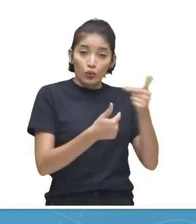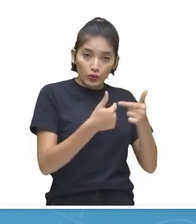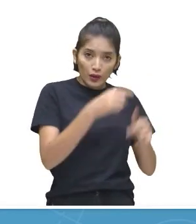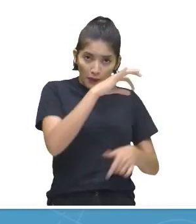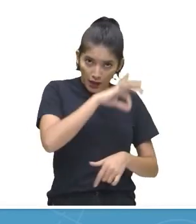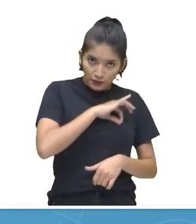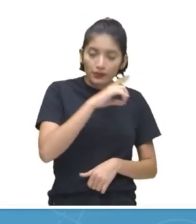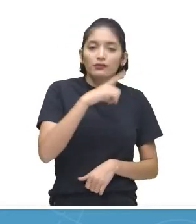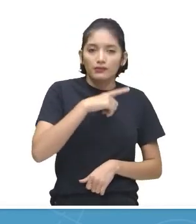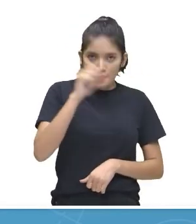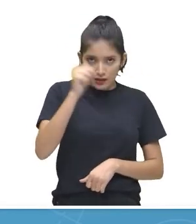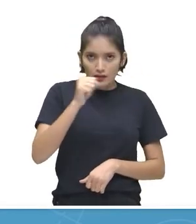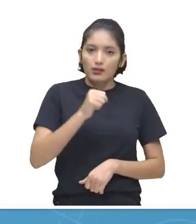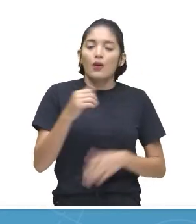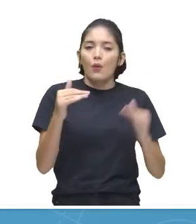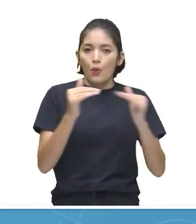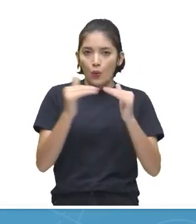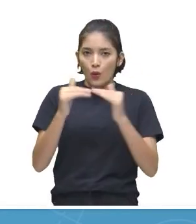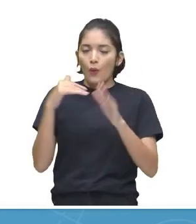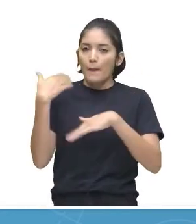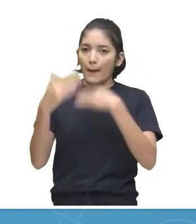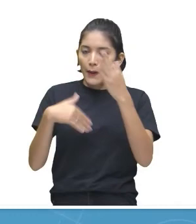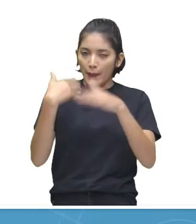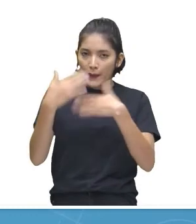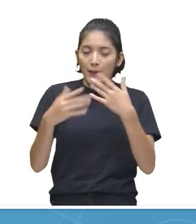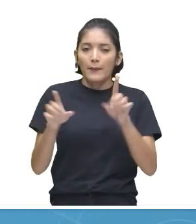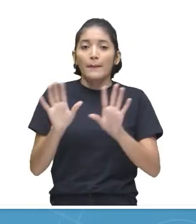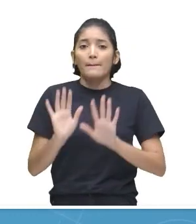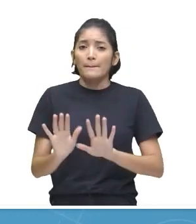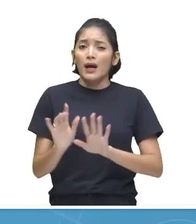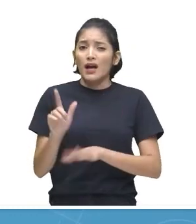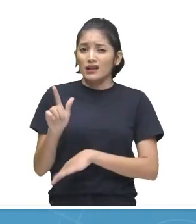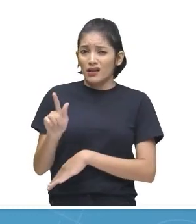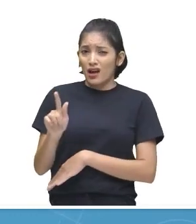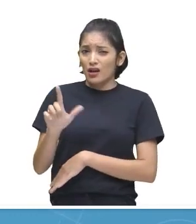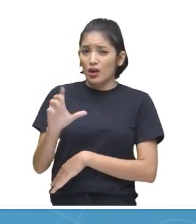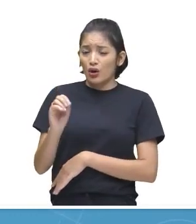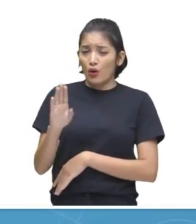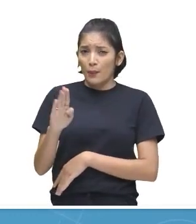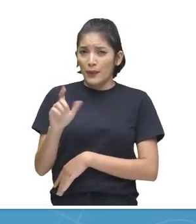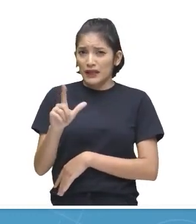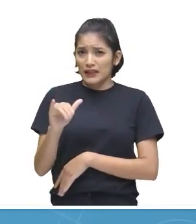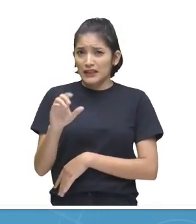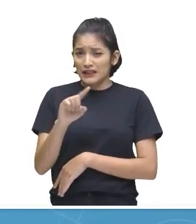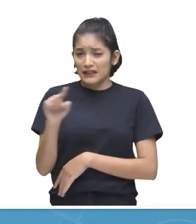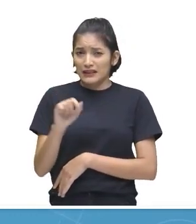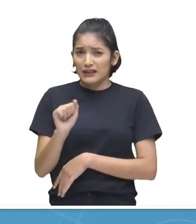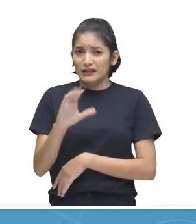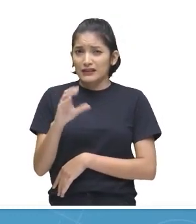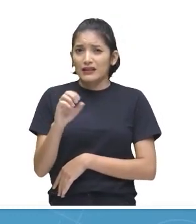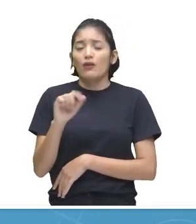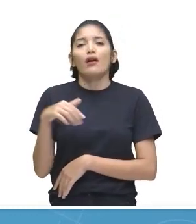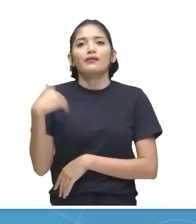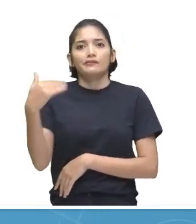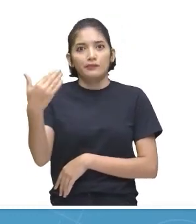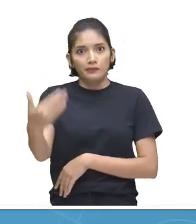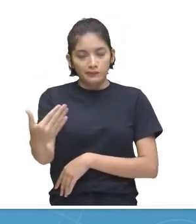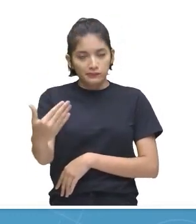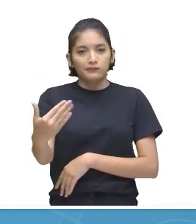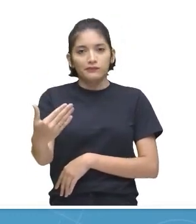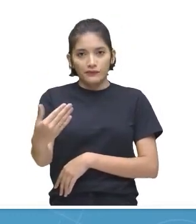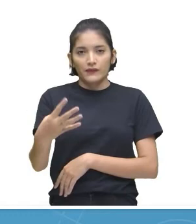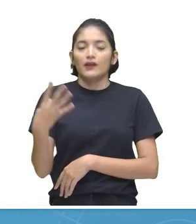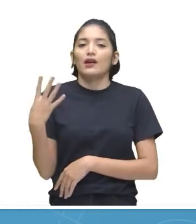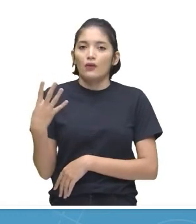né, o emprego assalariado com o desenvolvimento do capitalismo industrial, mas a globalização, ela vai ficar mais para frente, lá na